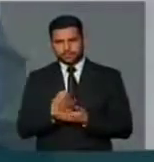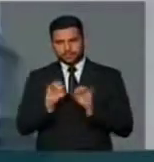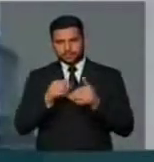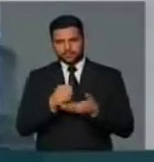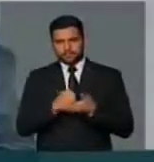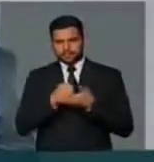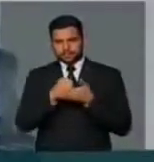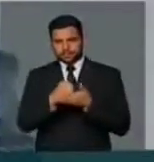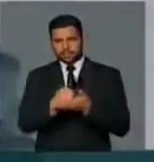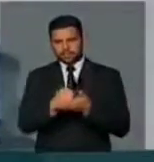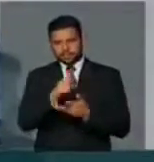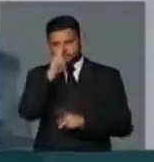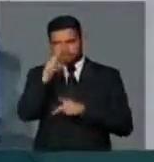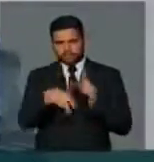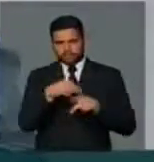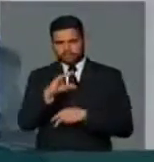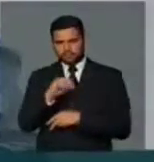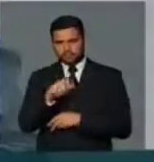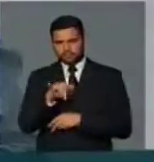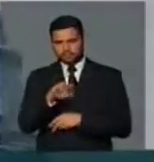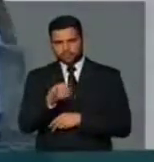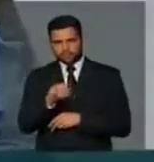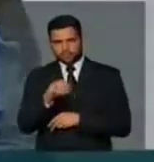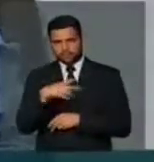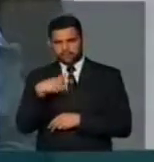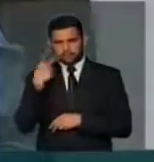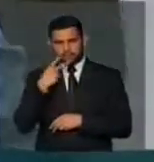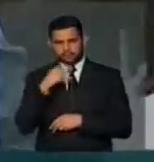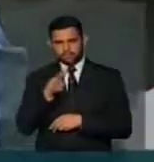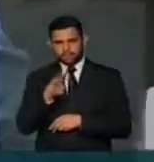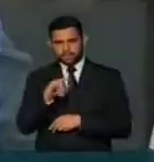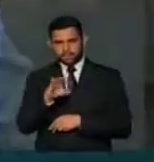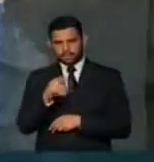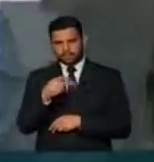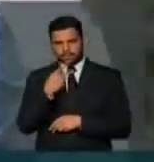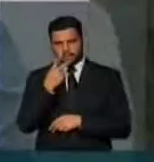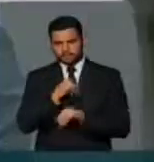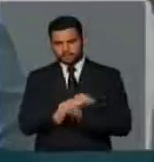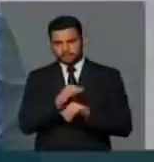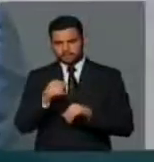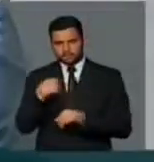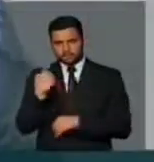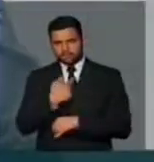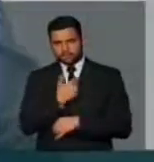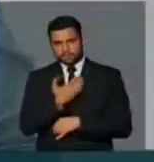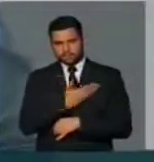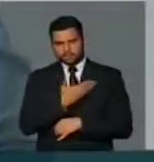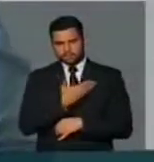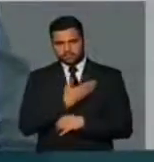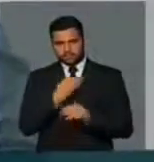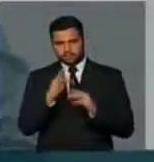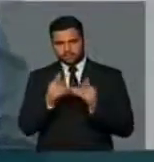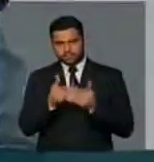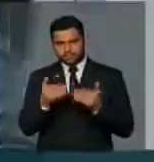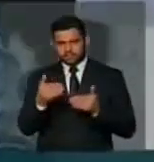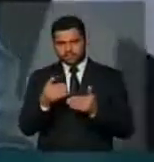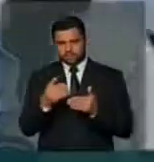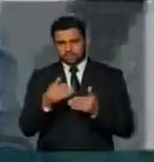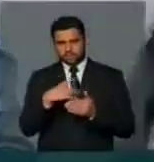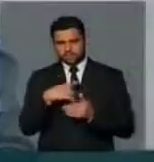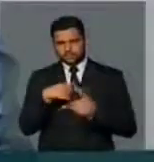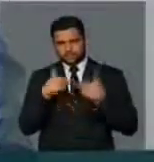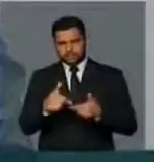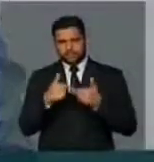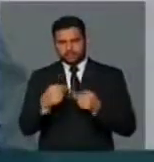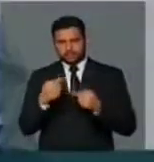minha solidariedade ao povo de Gongogi, ao vereador Betão pelas denúncias e ao nosso amigo, todos aqueles que estão nessa